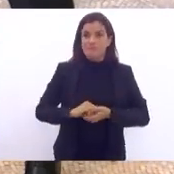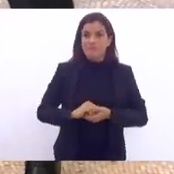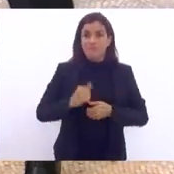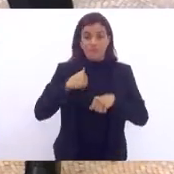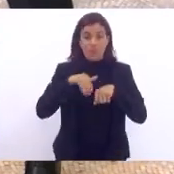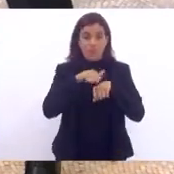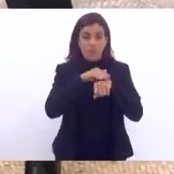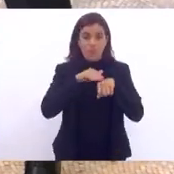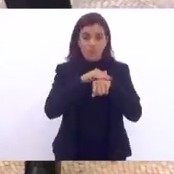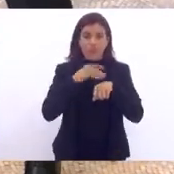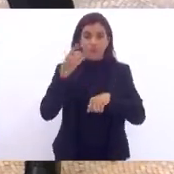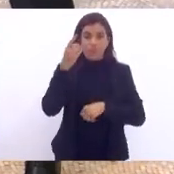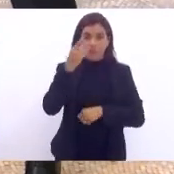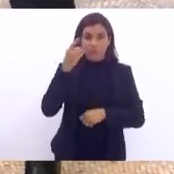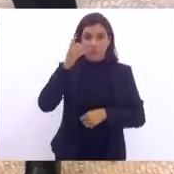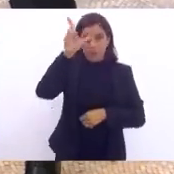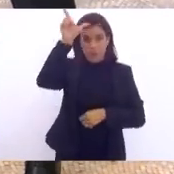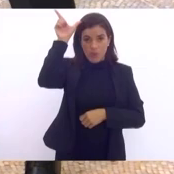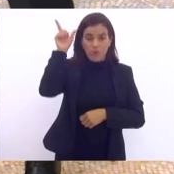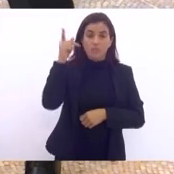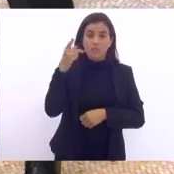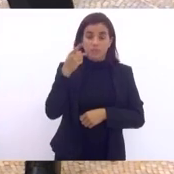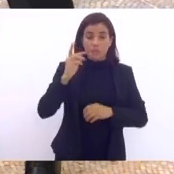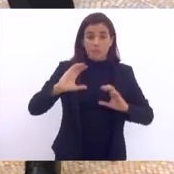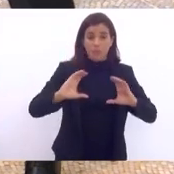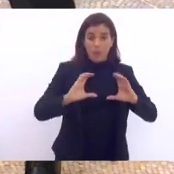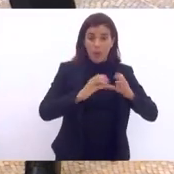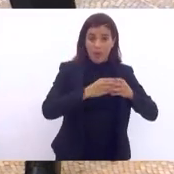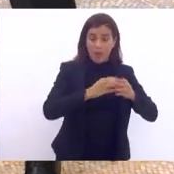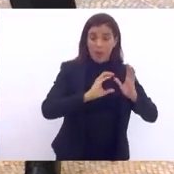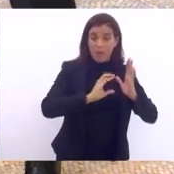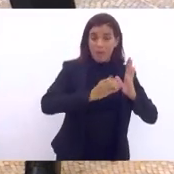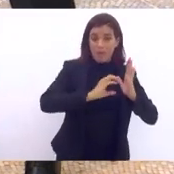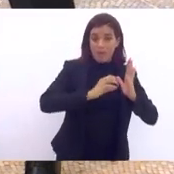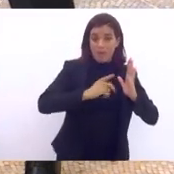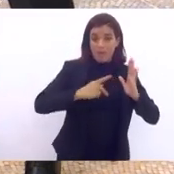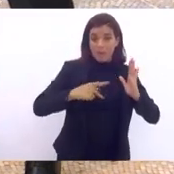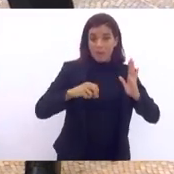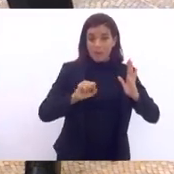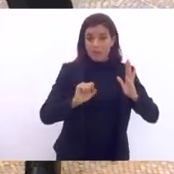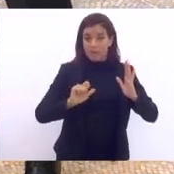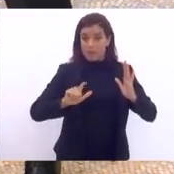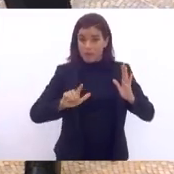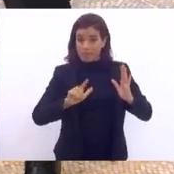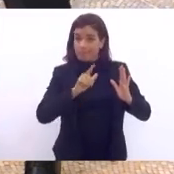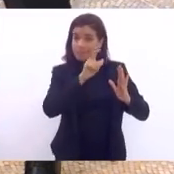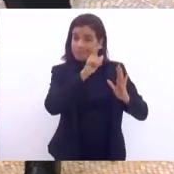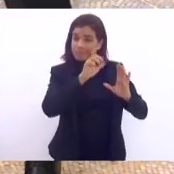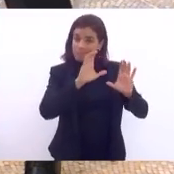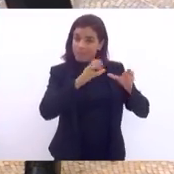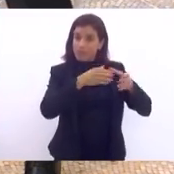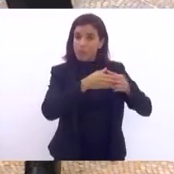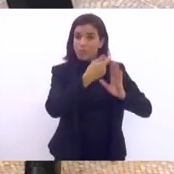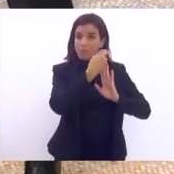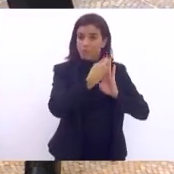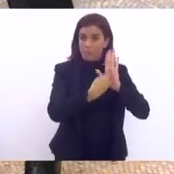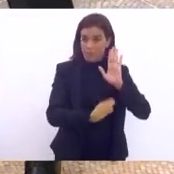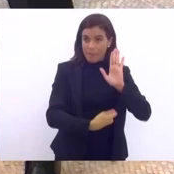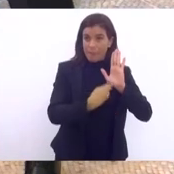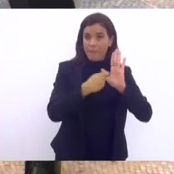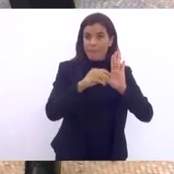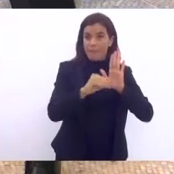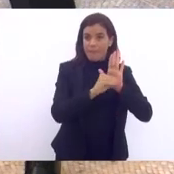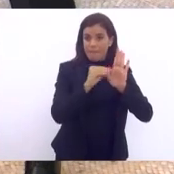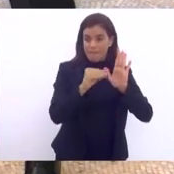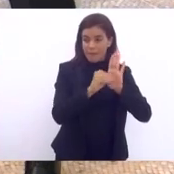e com a bancada do PSOL, que são os autores de emendas. Não tenho conhecimento de outros autores. Inicialmente, o deputado Luiz Paulo